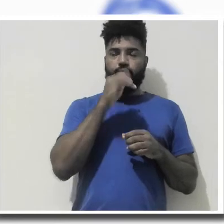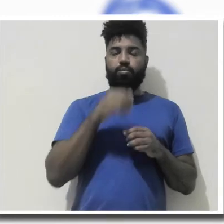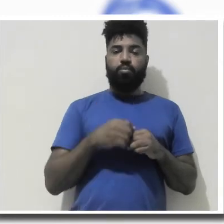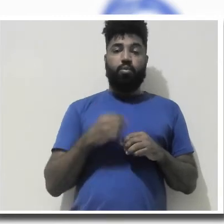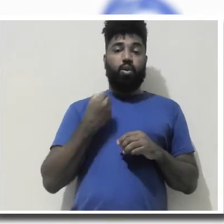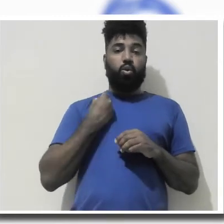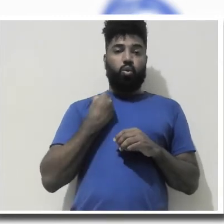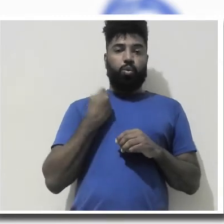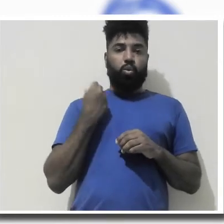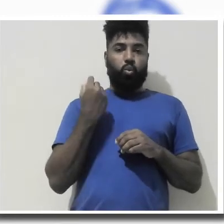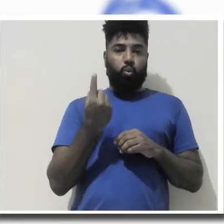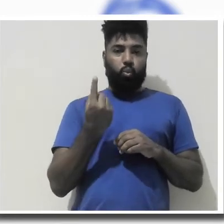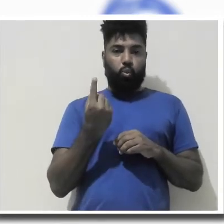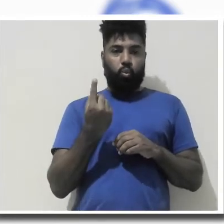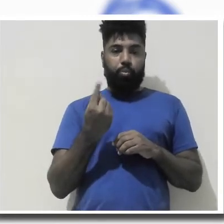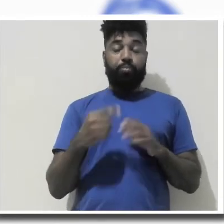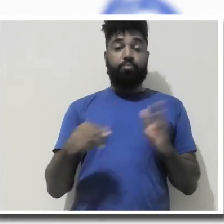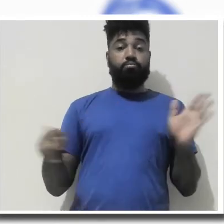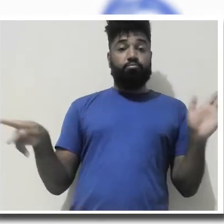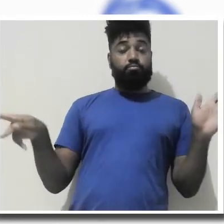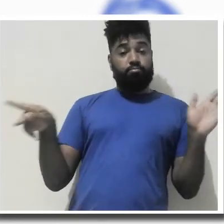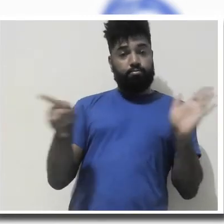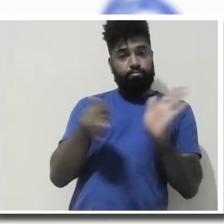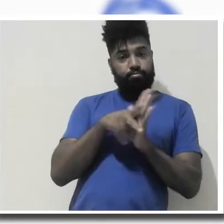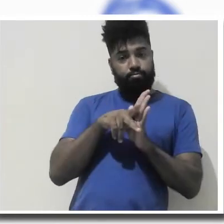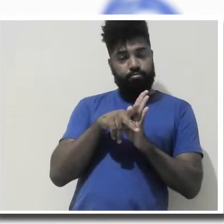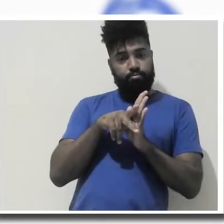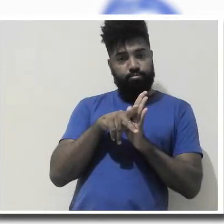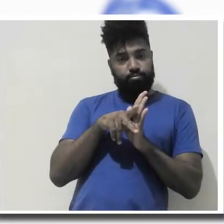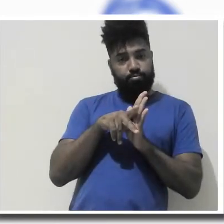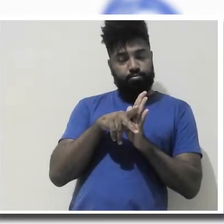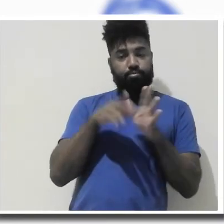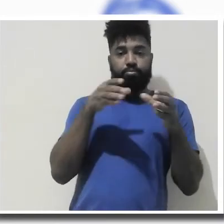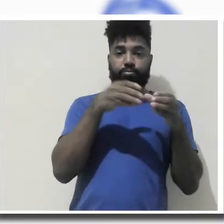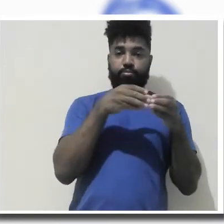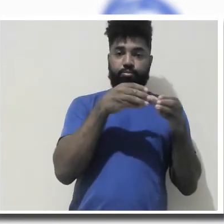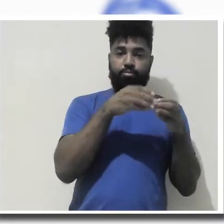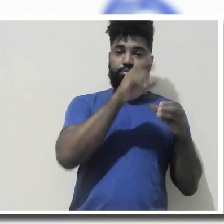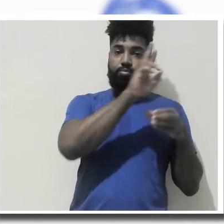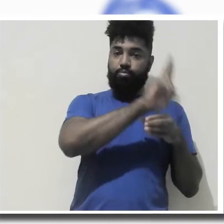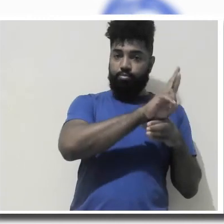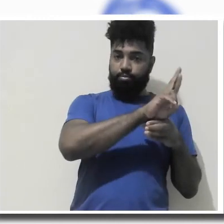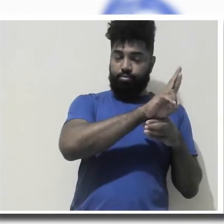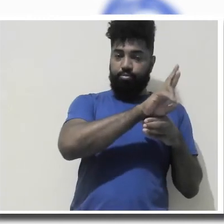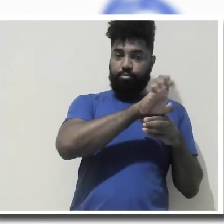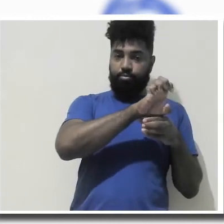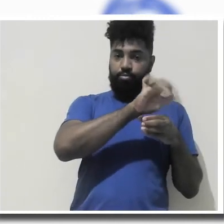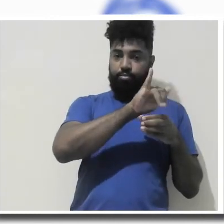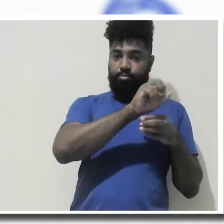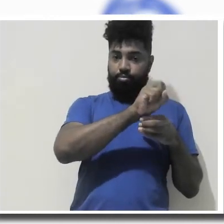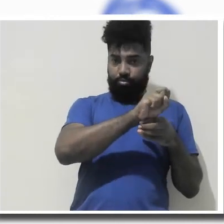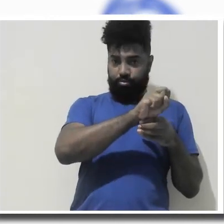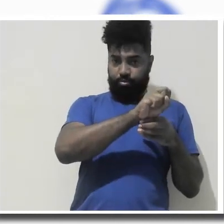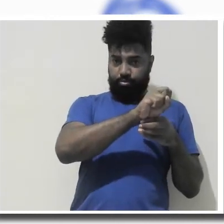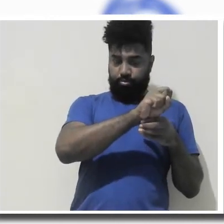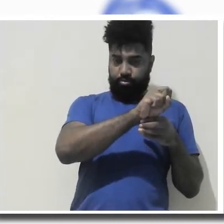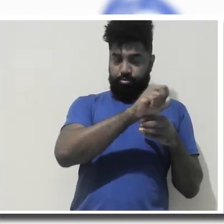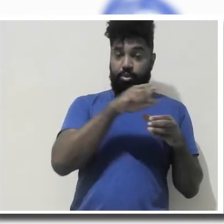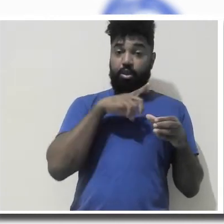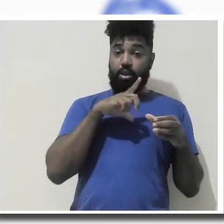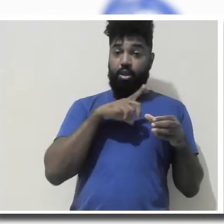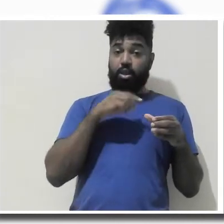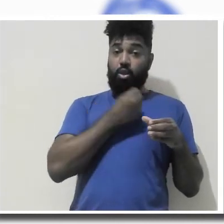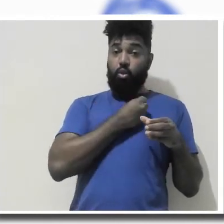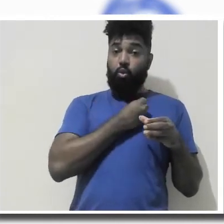o número 1 pertence ao conjunto dos reais. Como eu tenho um